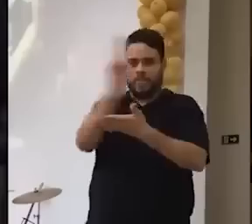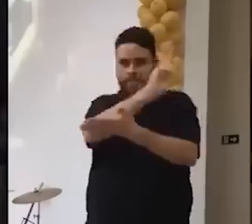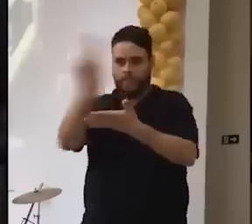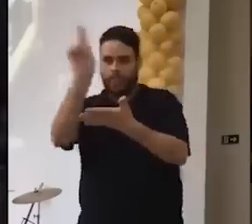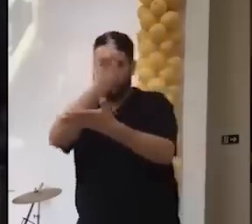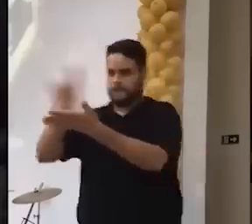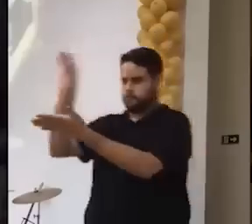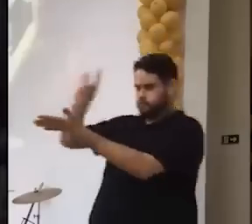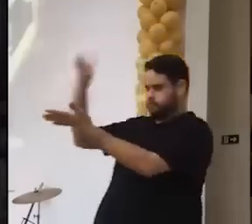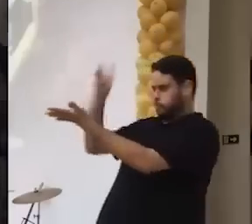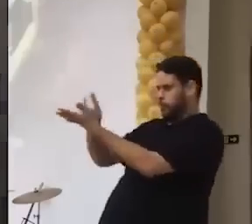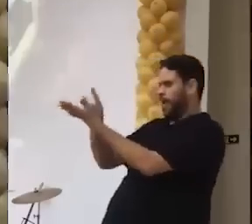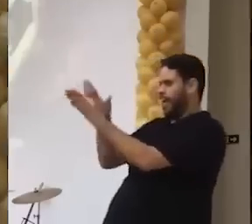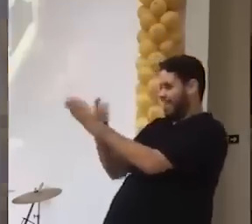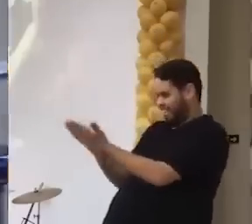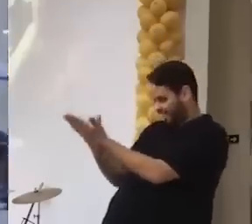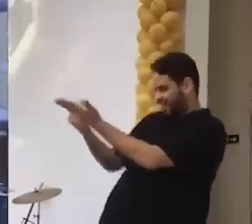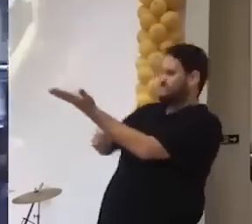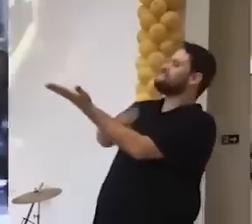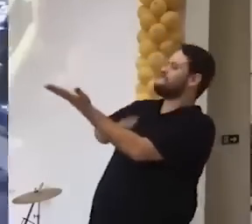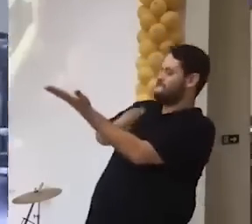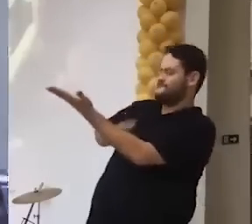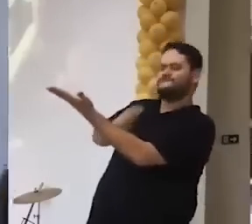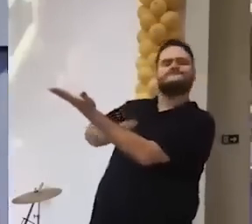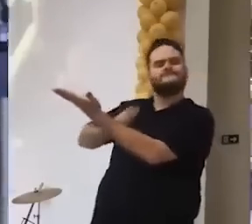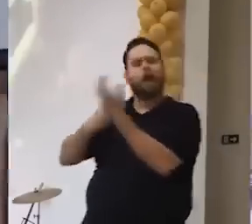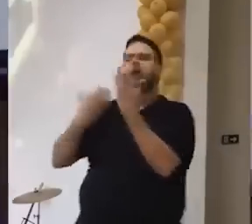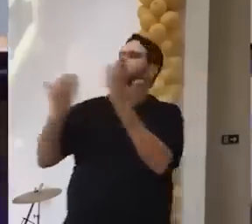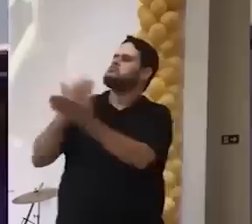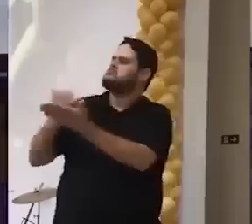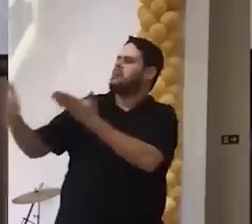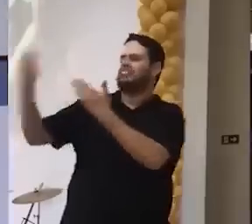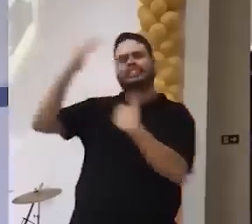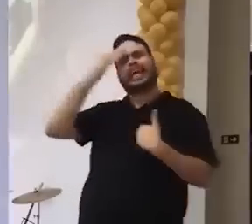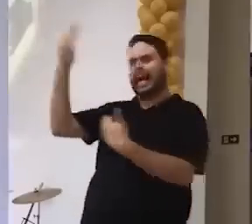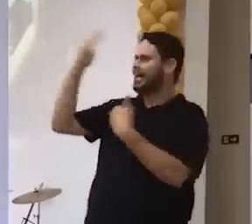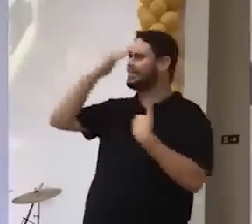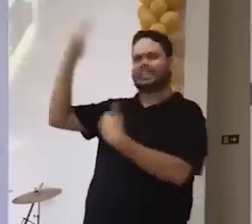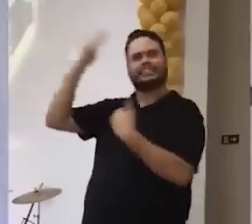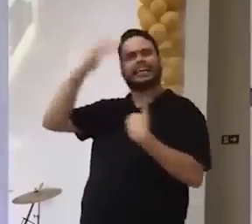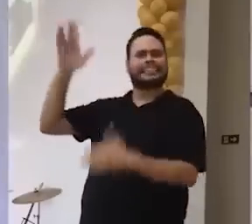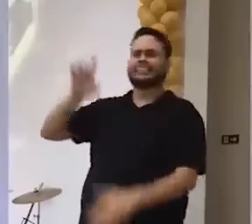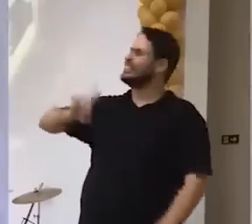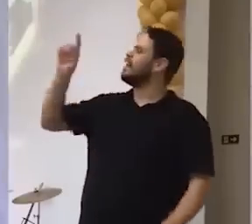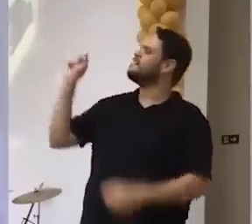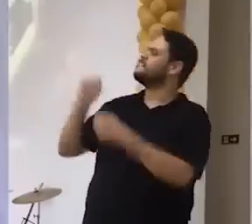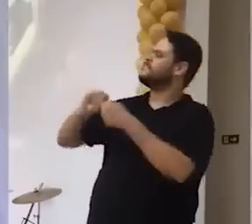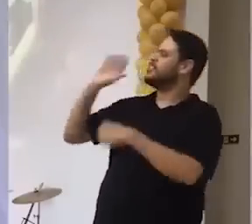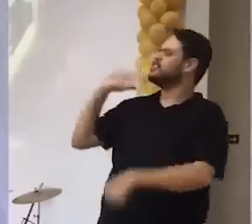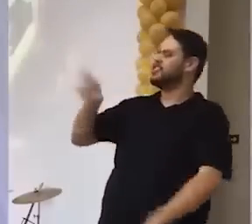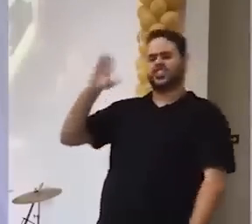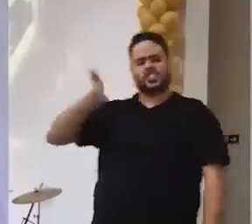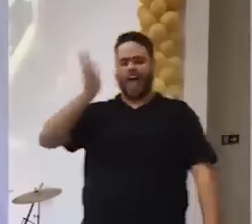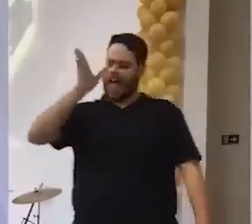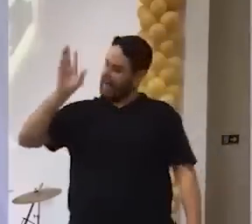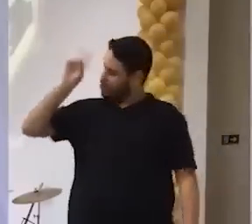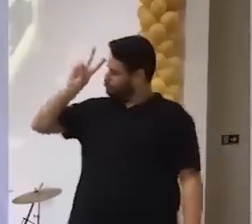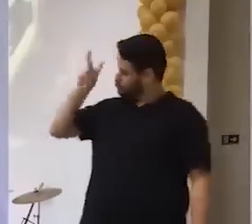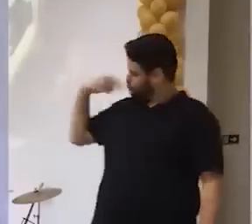vale isso? Comece a dar graças a Deus. Comece a ver o que Deus já tem feito na sua história.